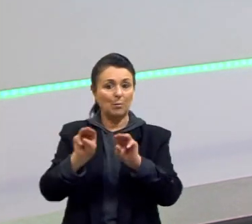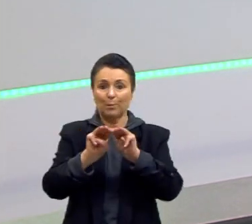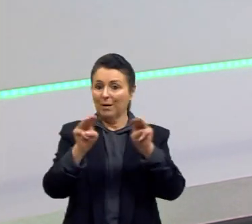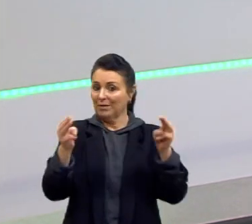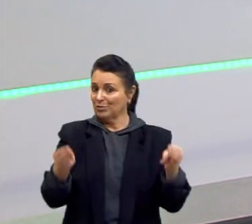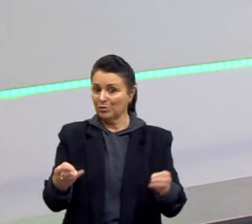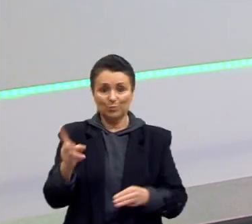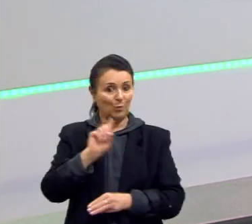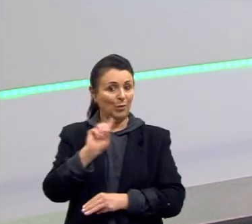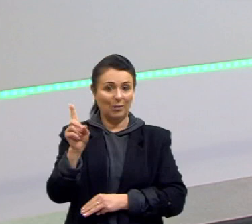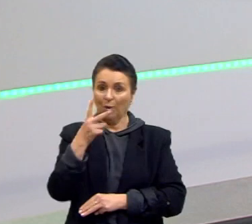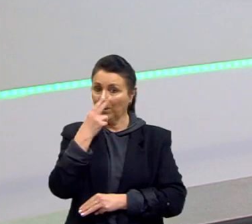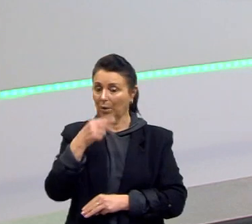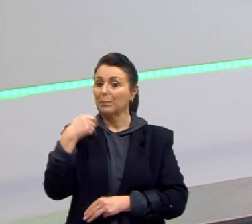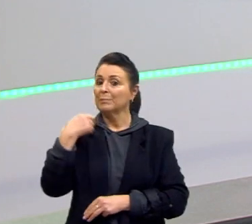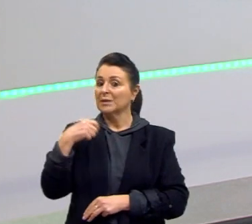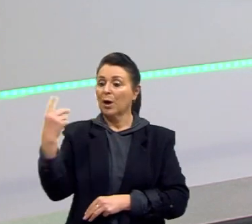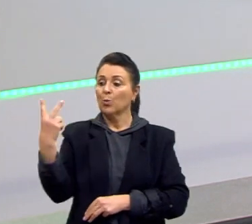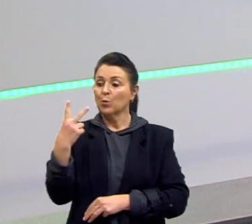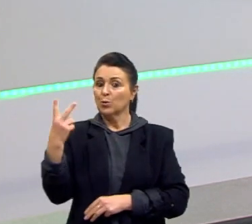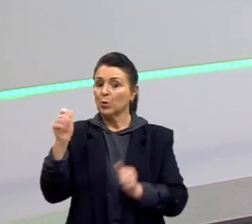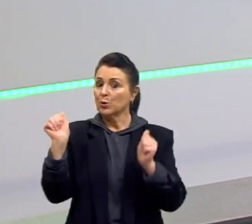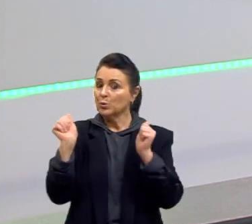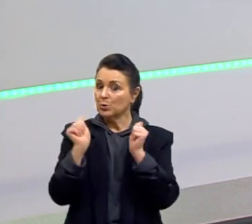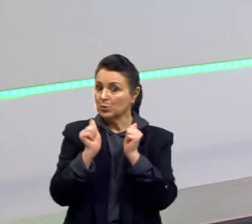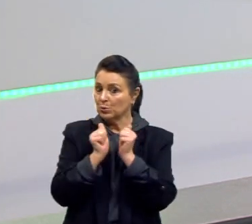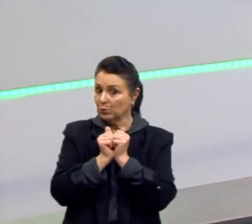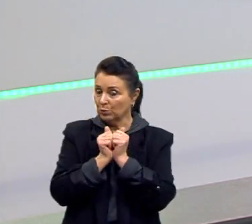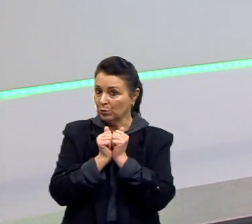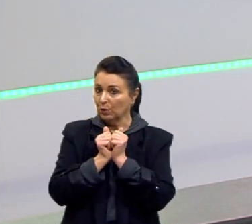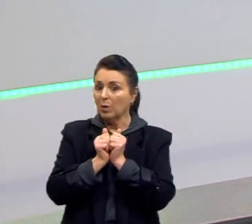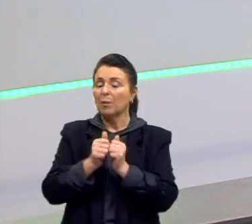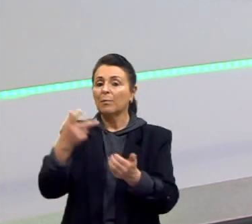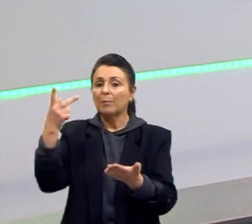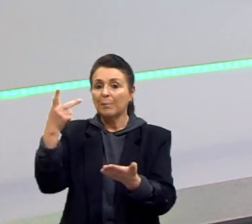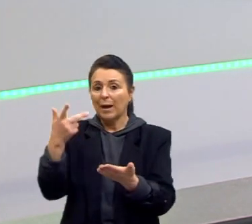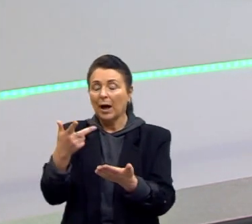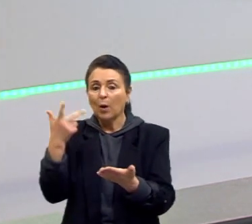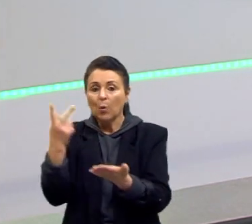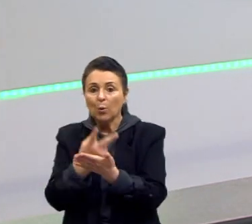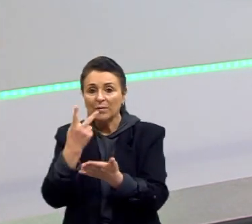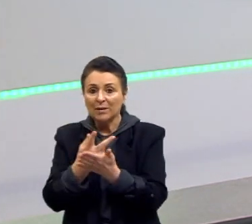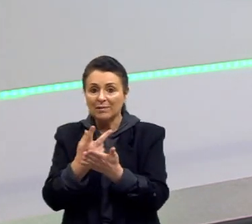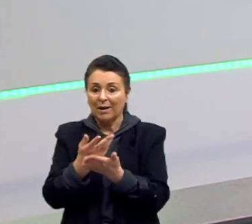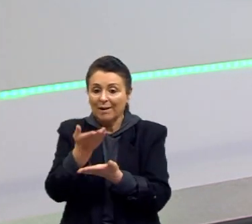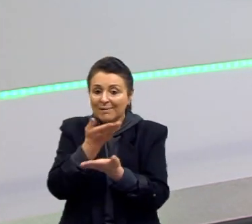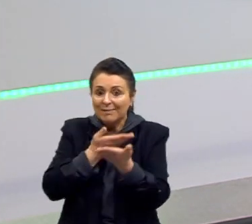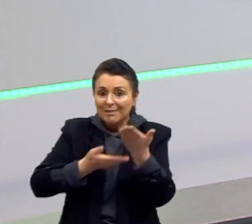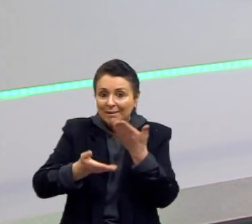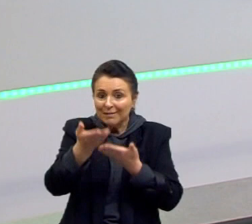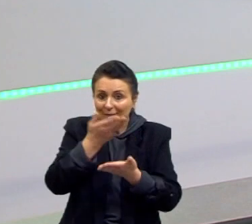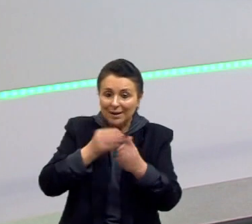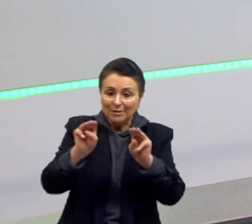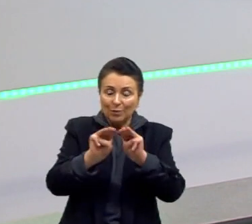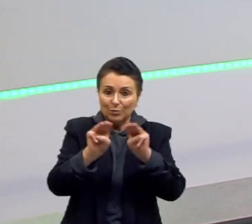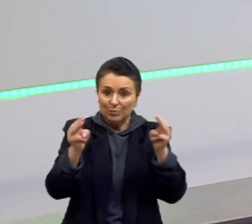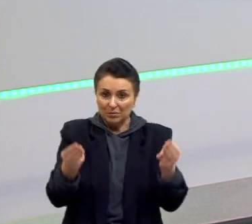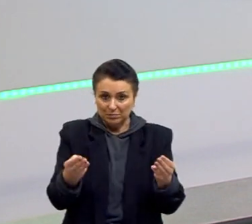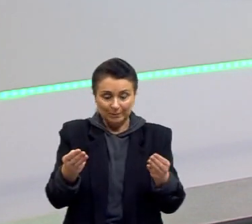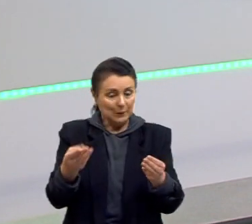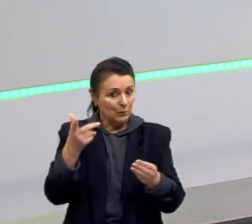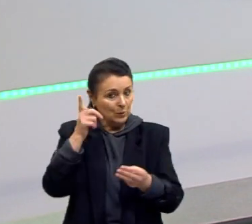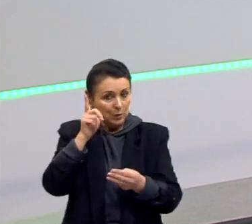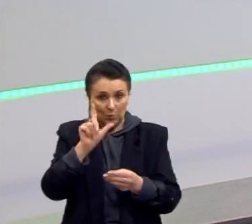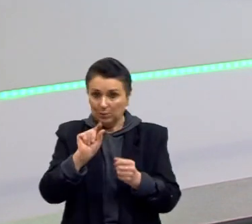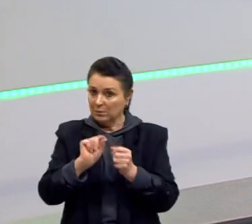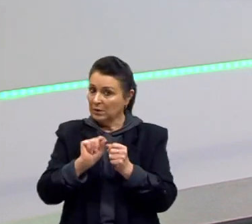a gente precisa né dos dois juntos para que aconteça Então essa interação do magnetismo senão não é possível